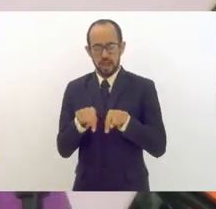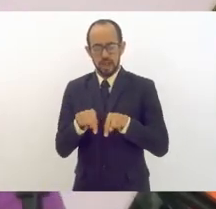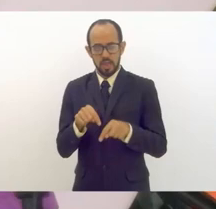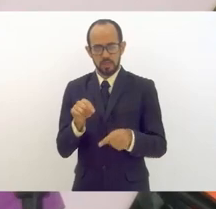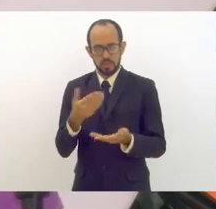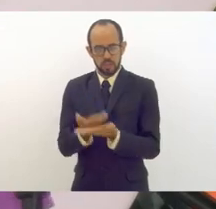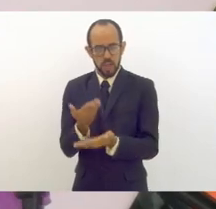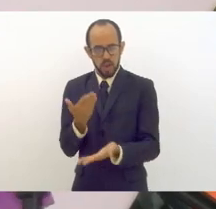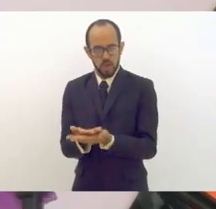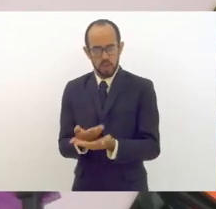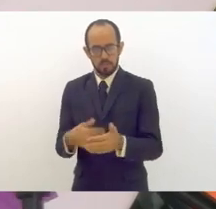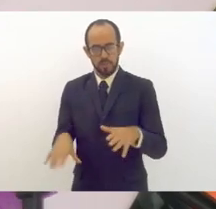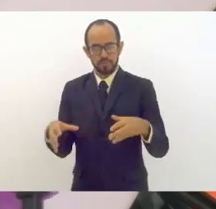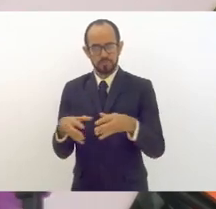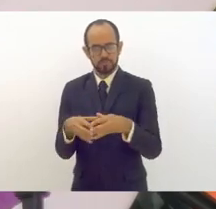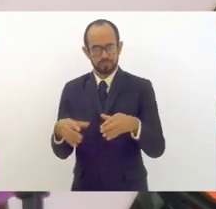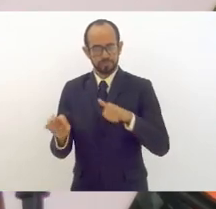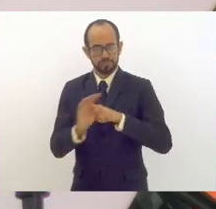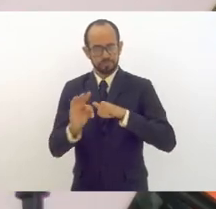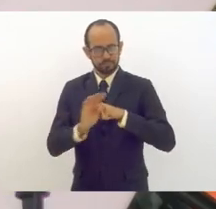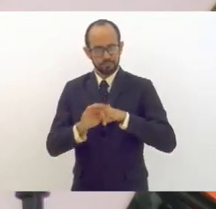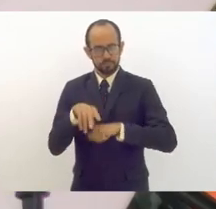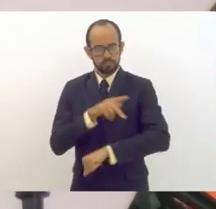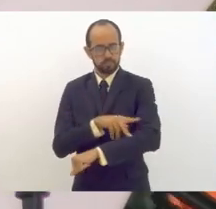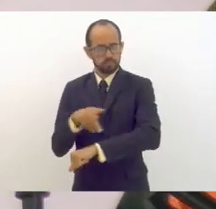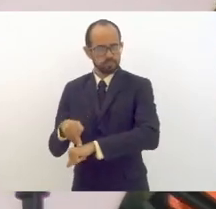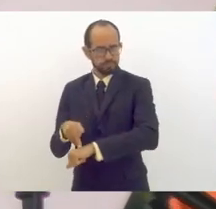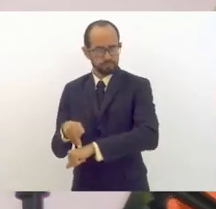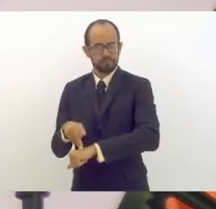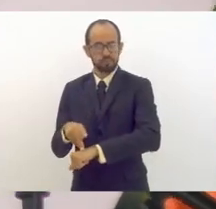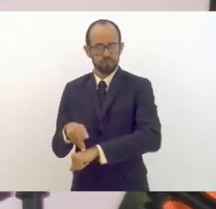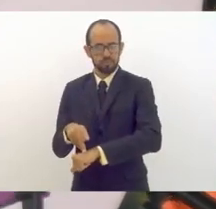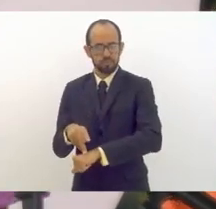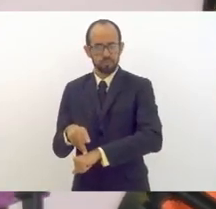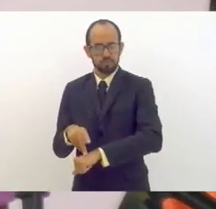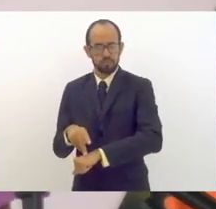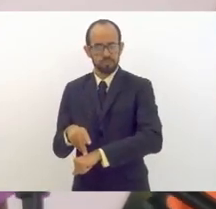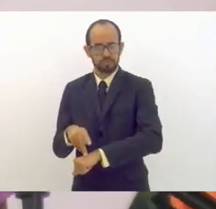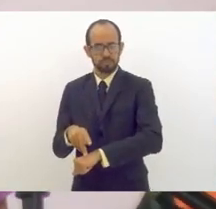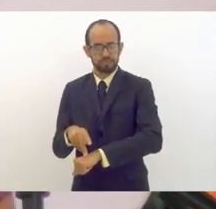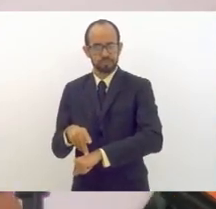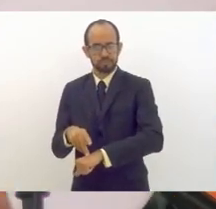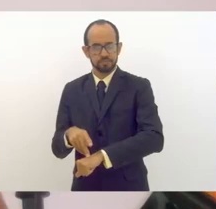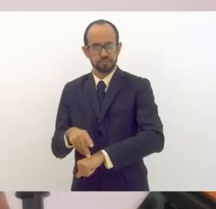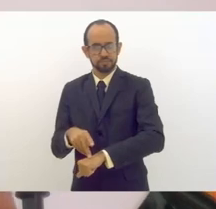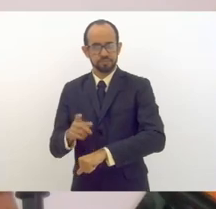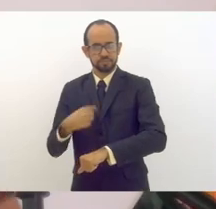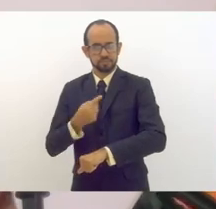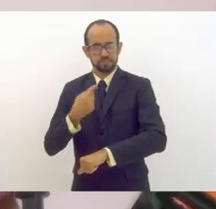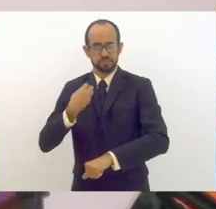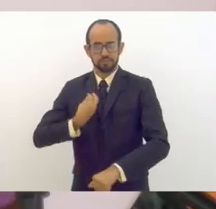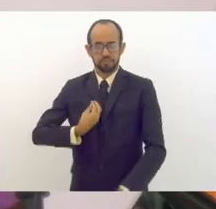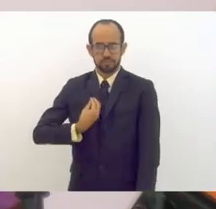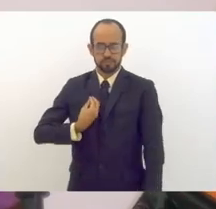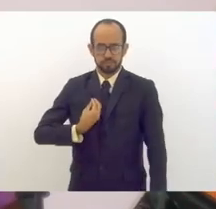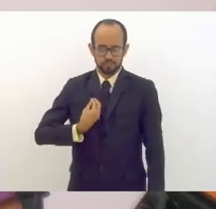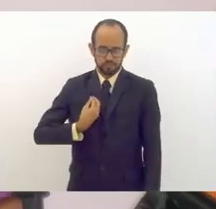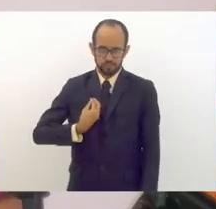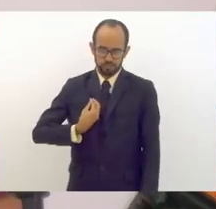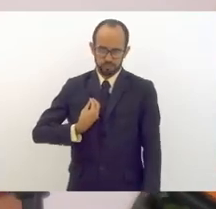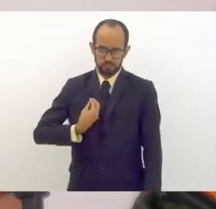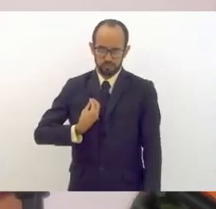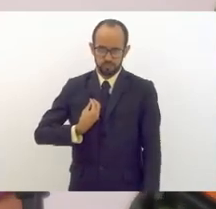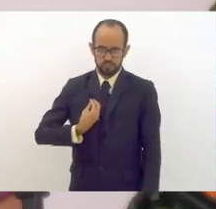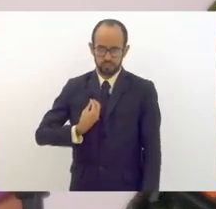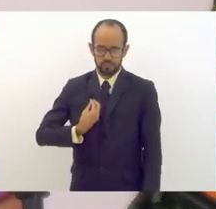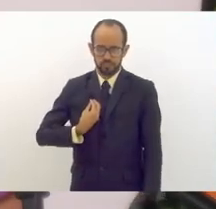as equipes tecno-pedagógicas, porque nós estamos vivendo, aí uma outra parte do que eu vou falar,